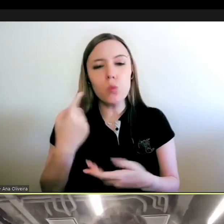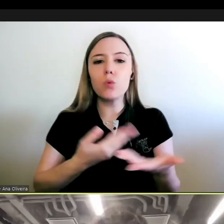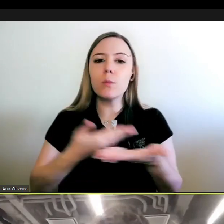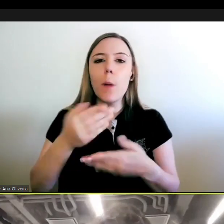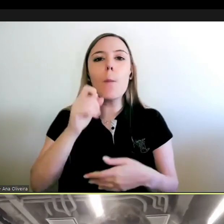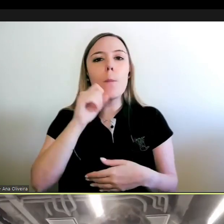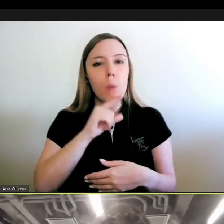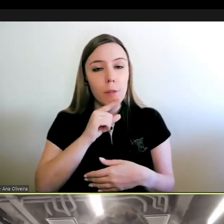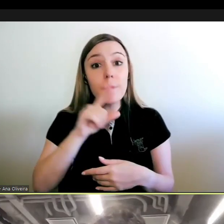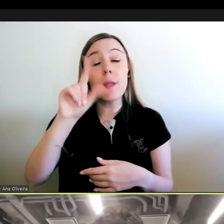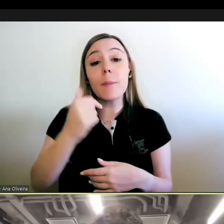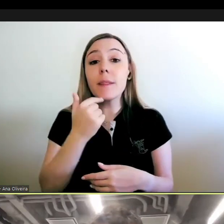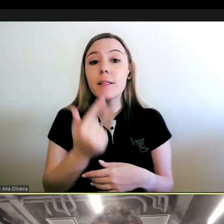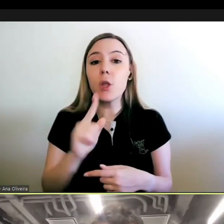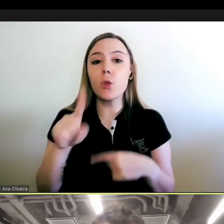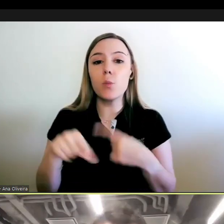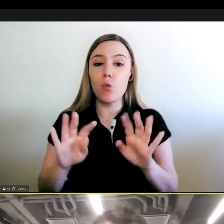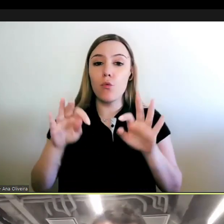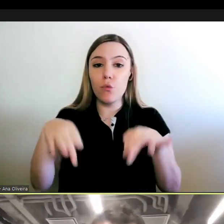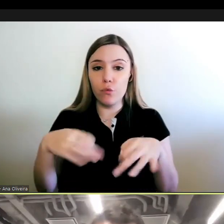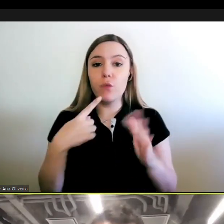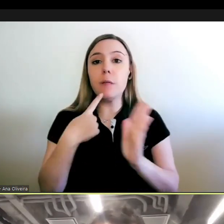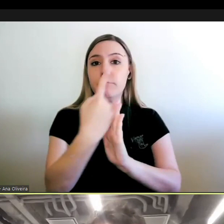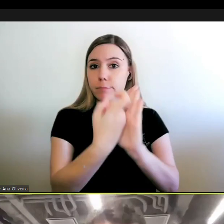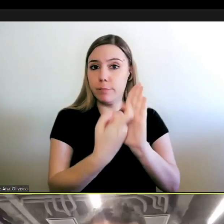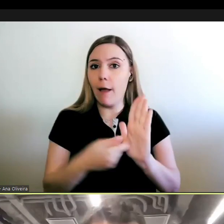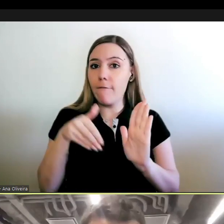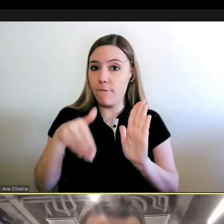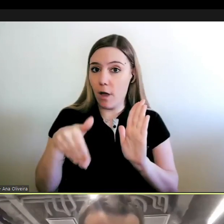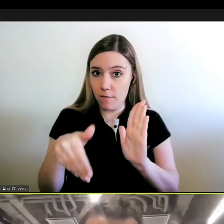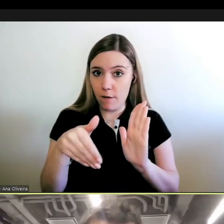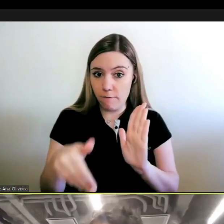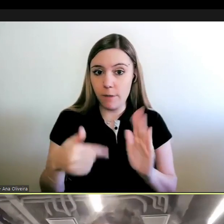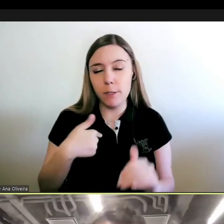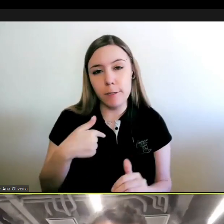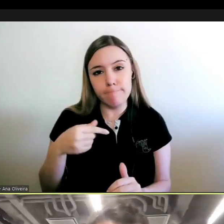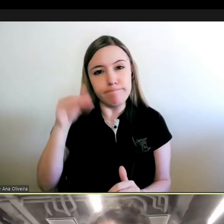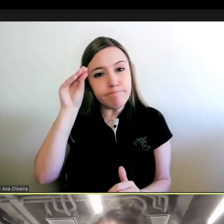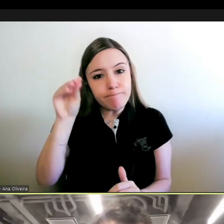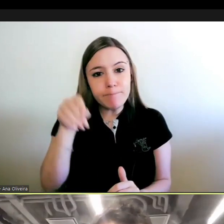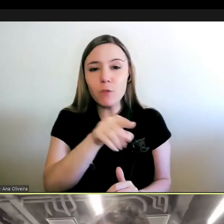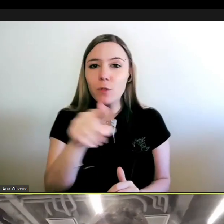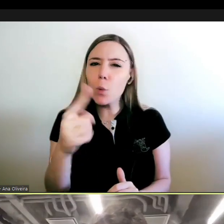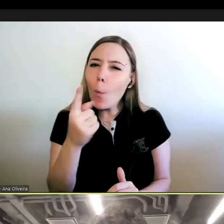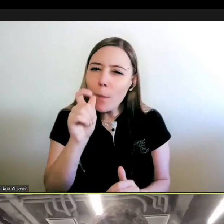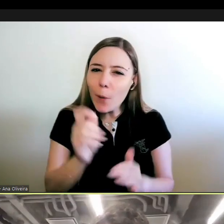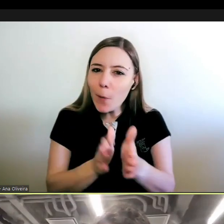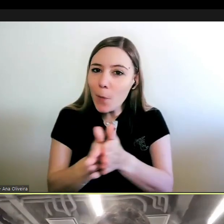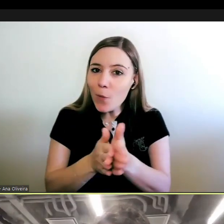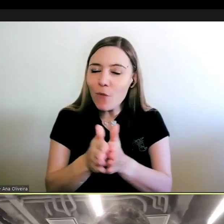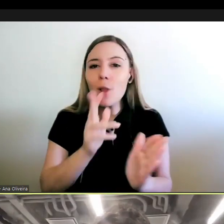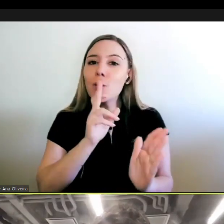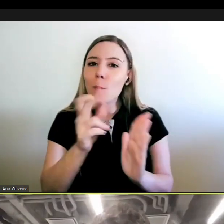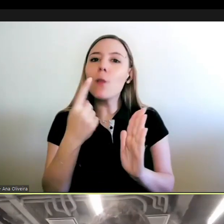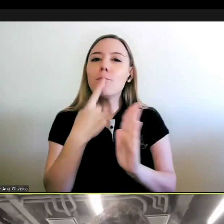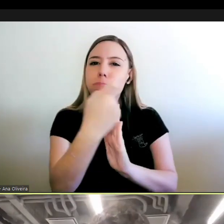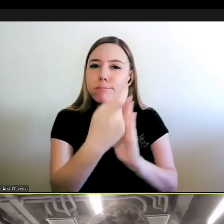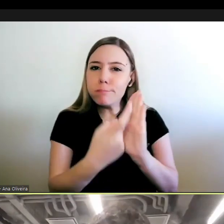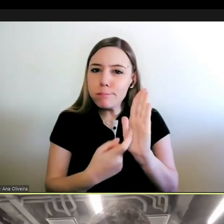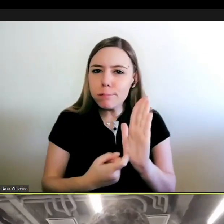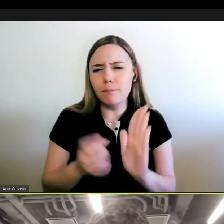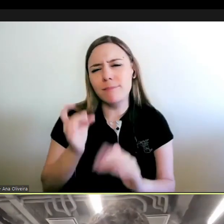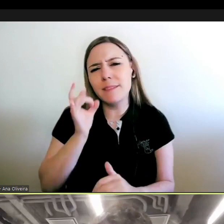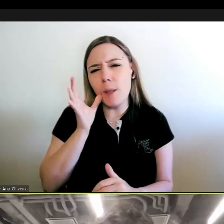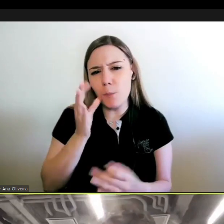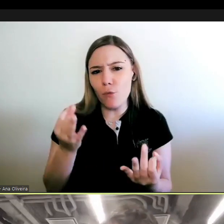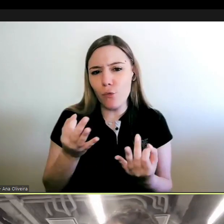que no final haverá um breve questionário, sugiro que tirem 1 minuto para responder, será rápido, tanto